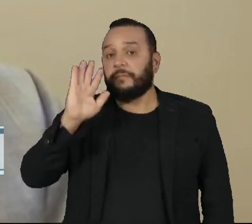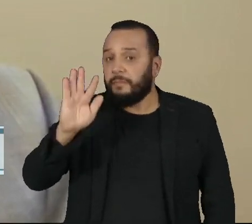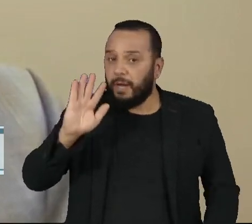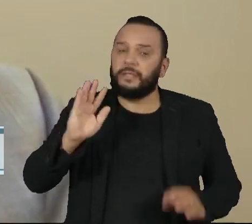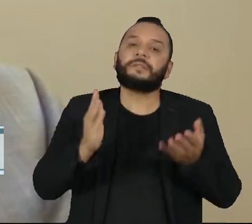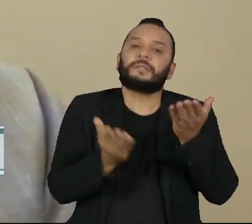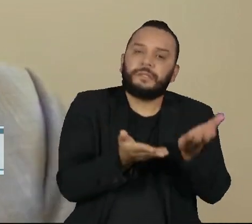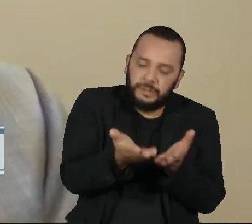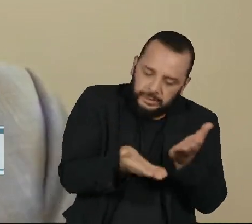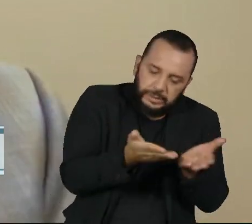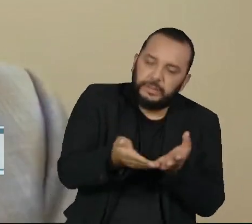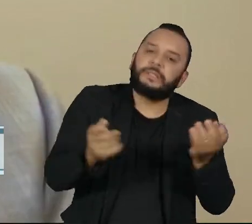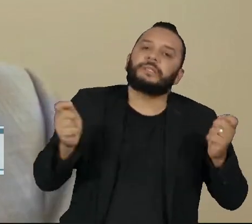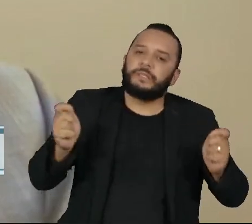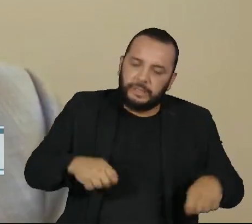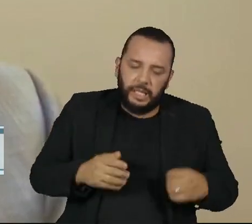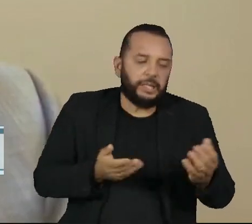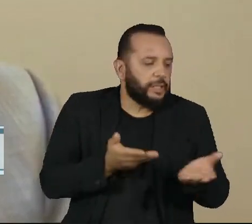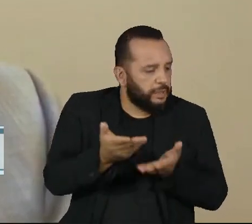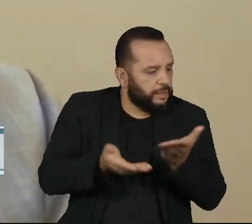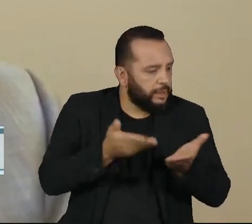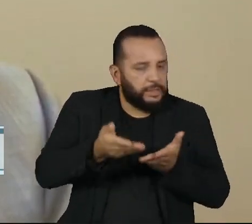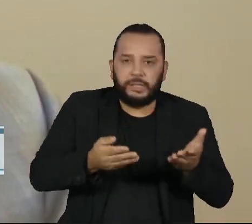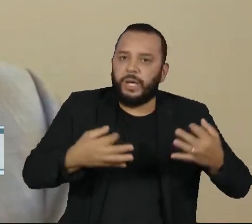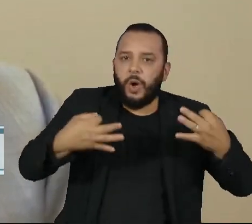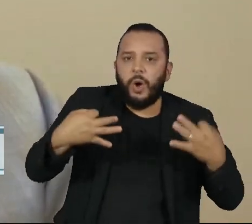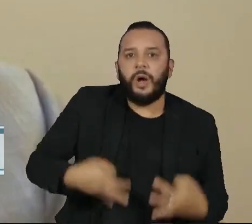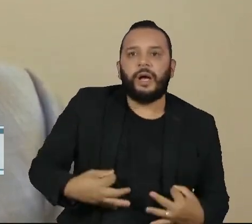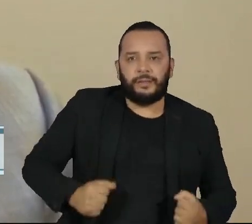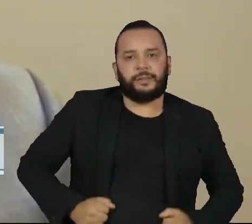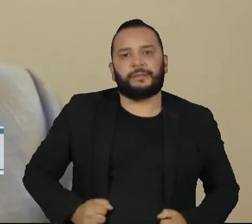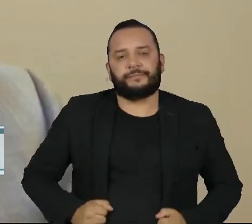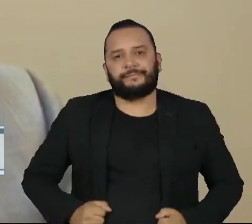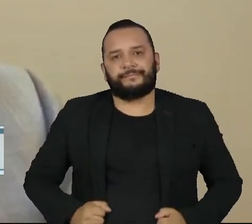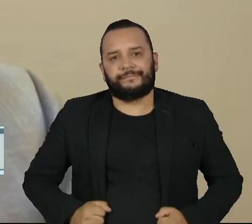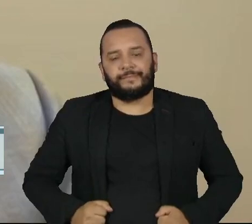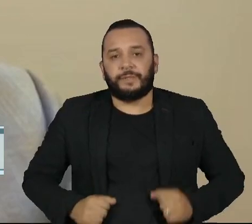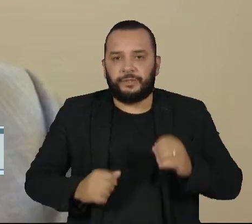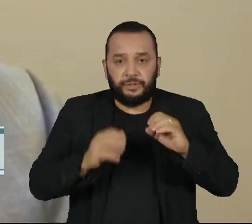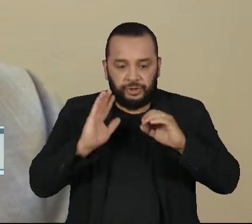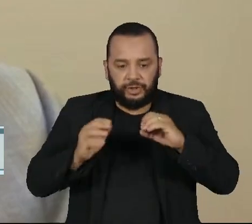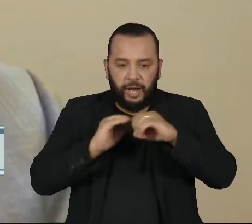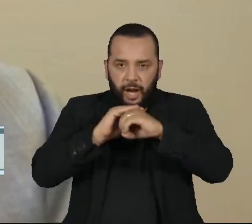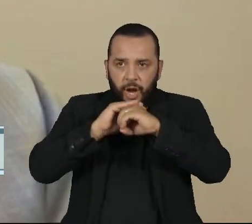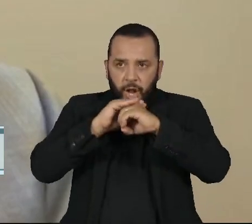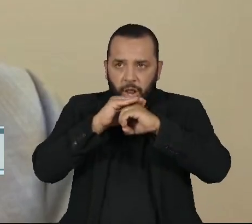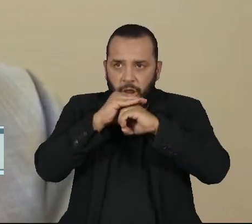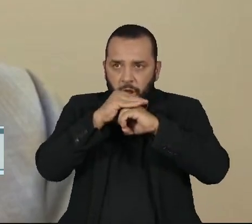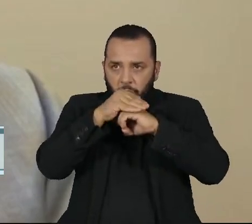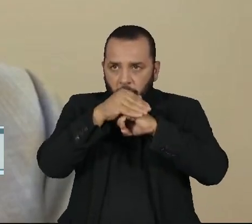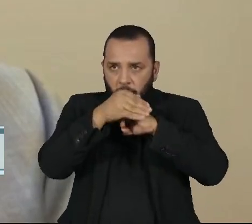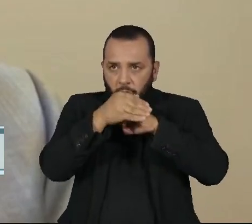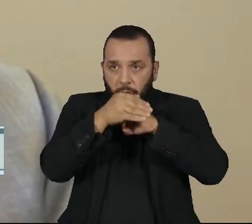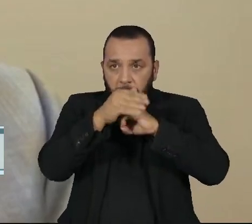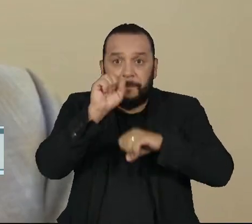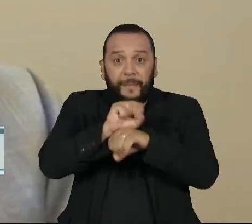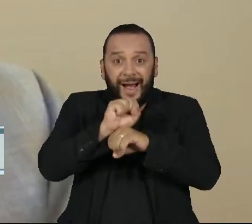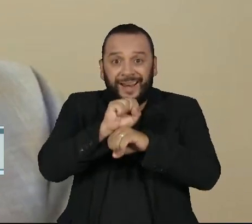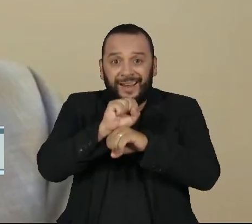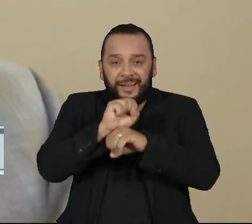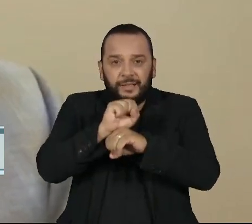em sendo tratado de forma correta, ele para de evoluir e aquela lesão não